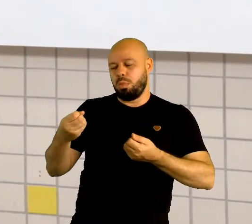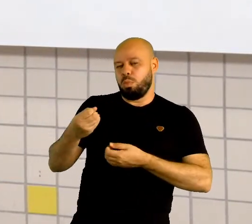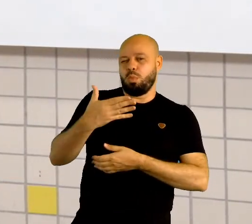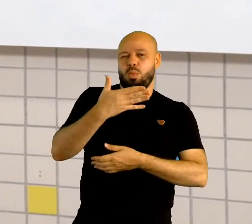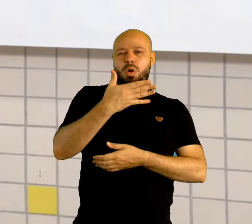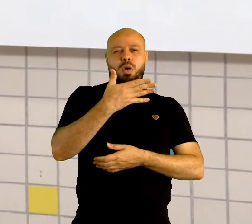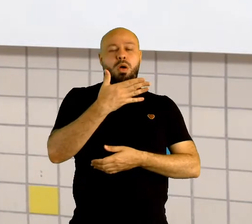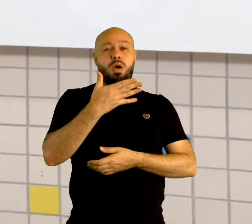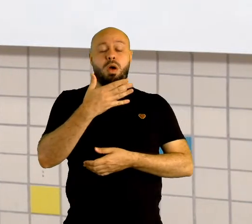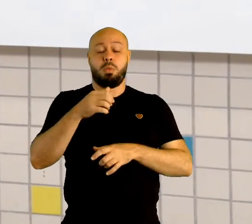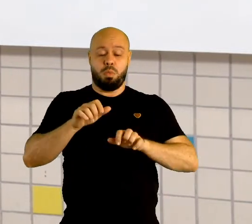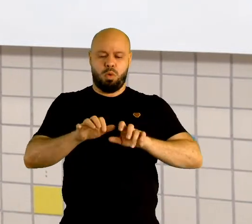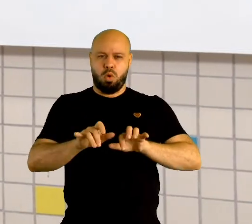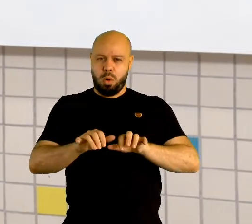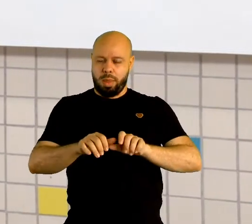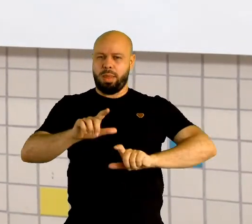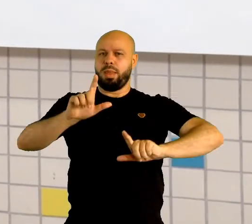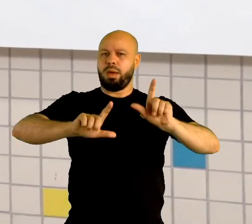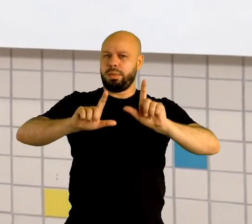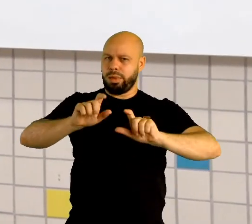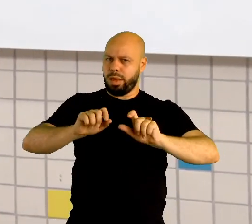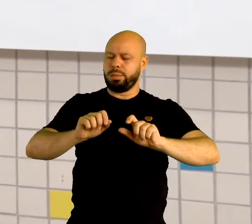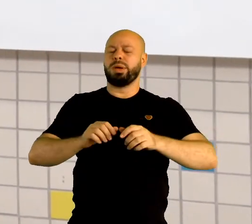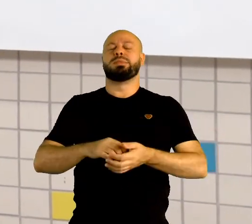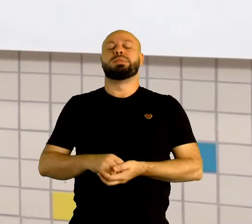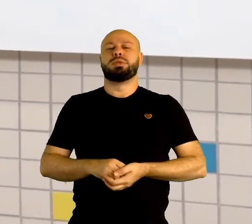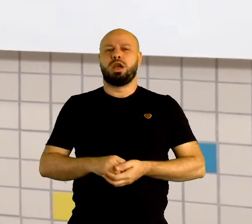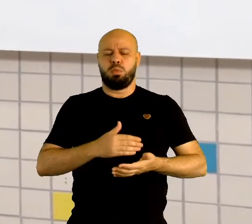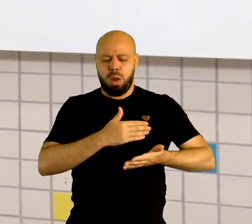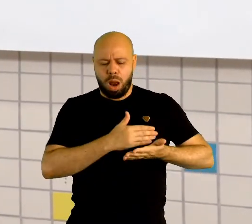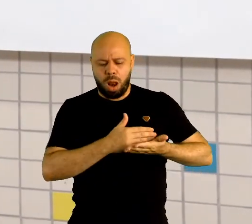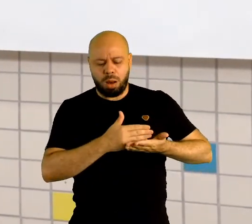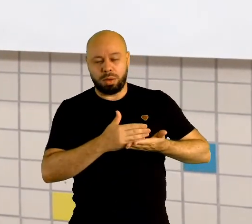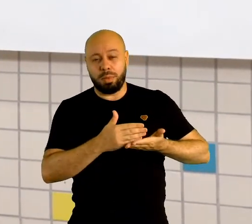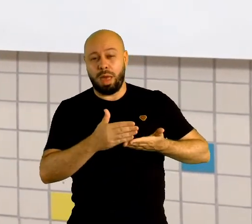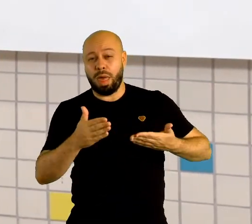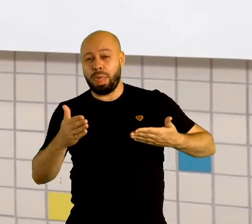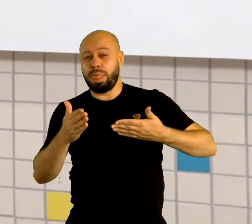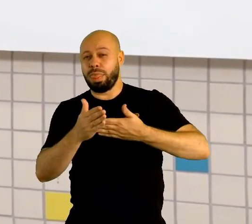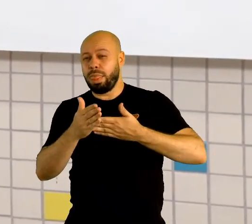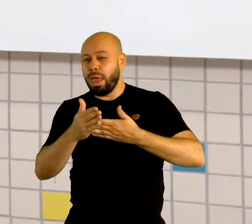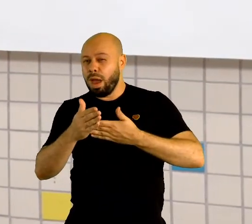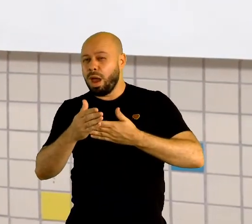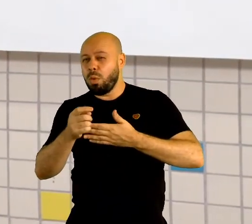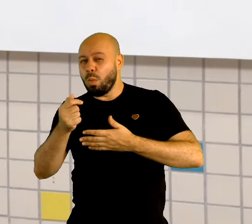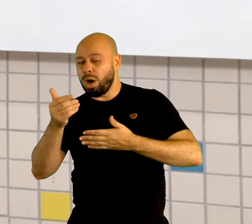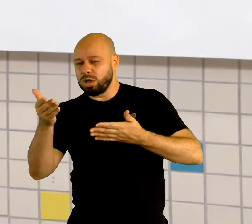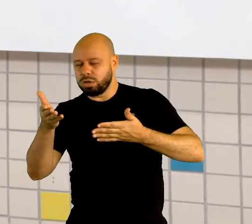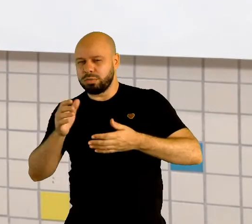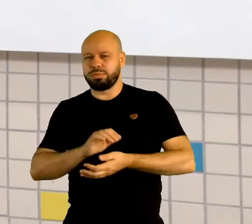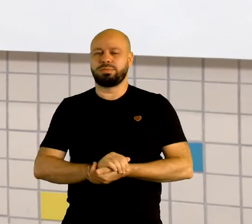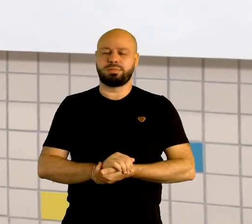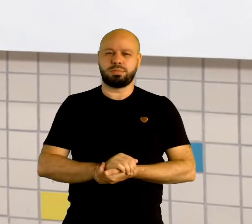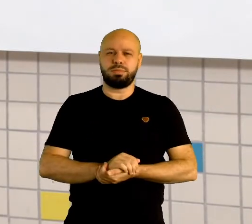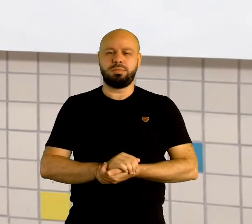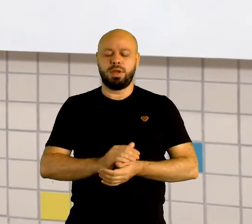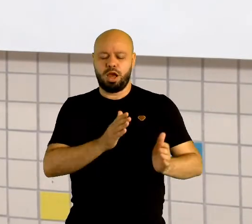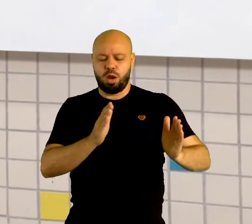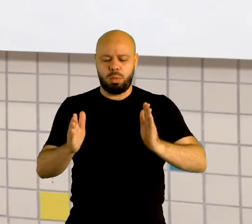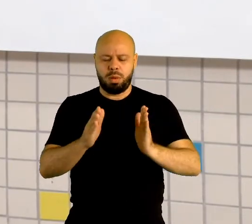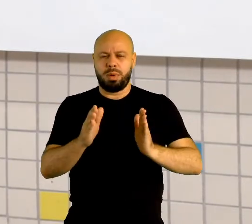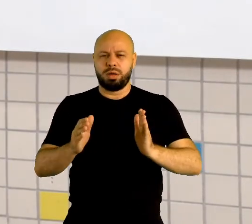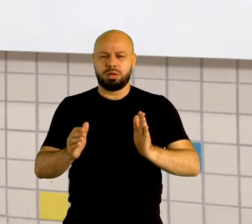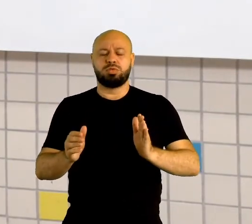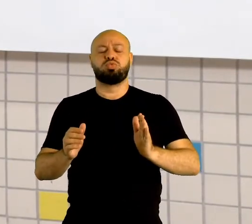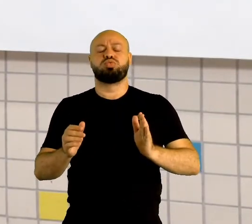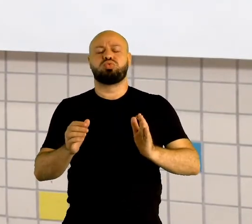Computadores, televisão também foi se modernizando. Então foi aí que a era da informação e da